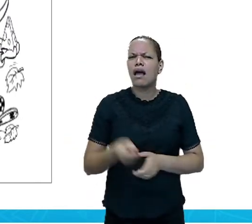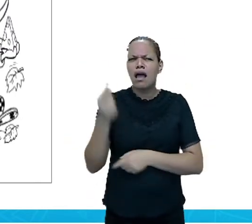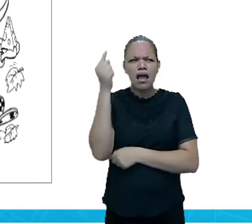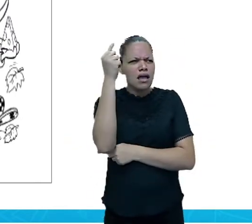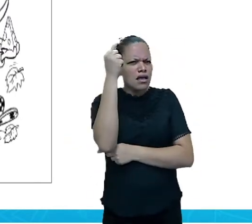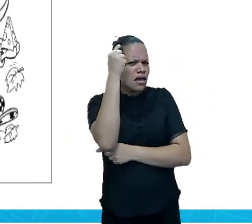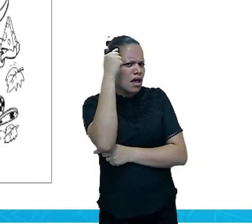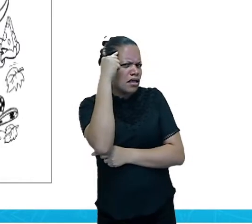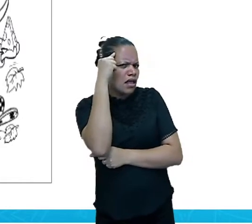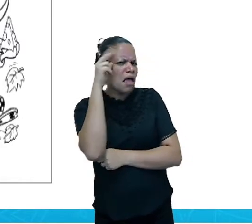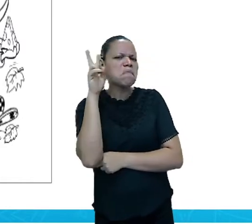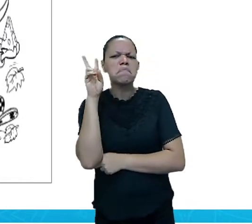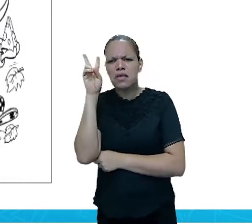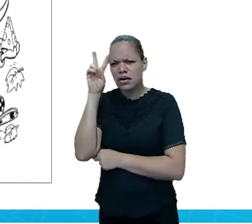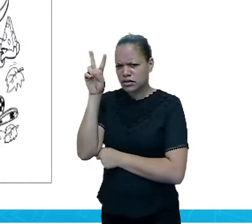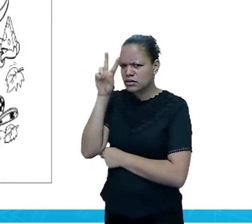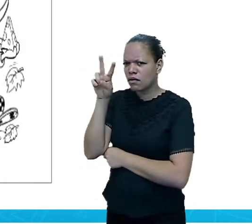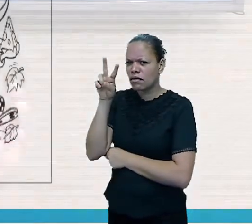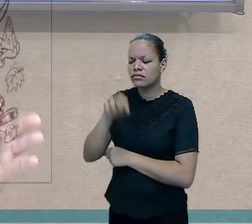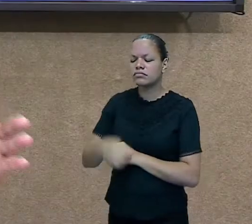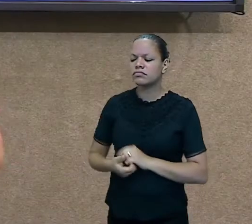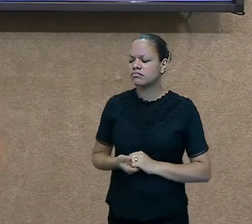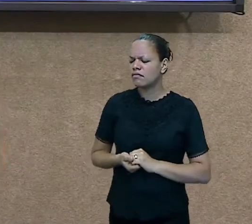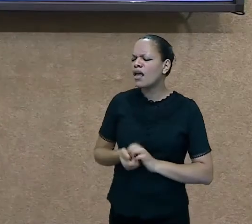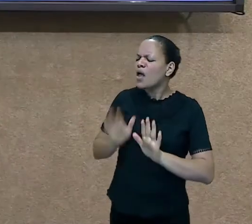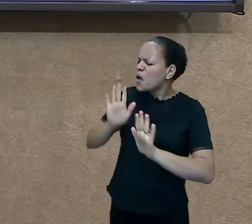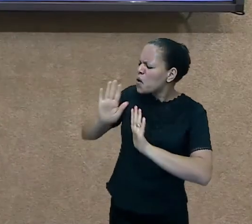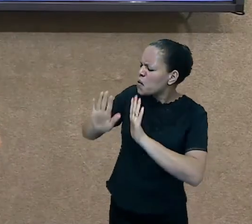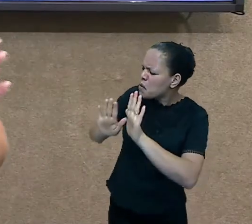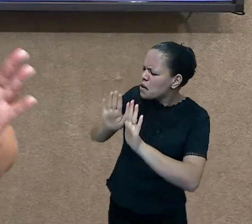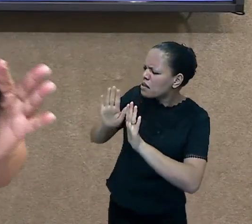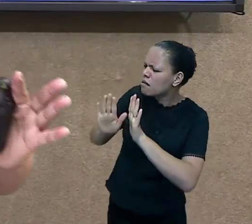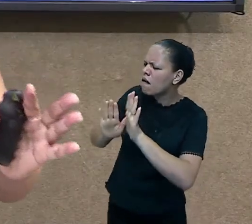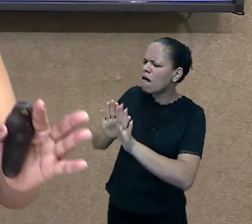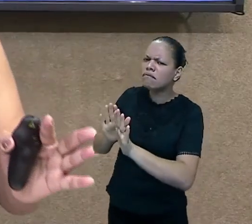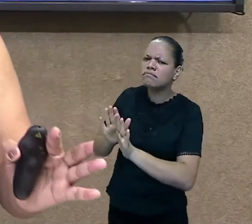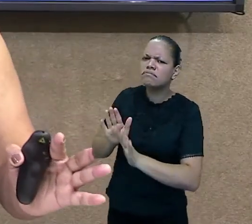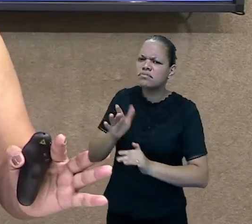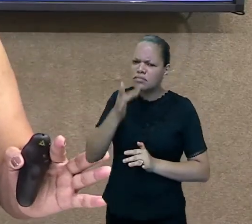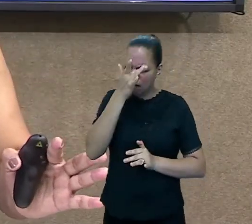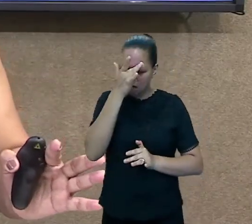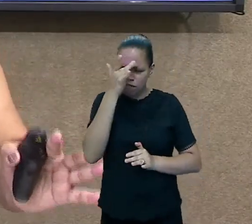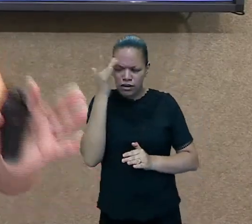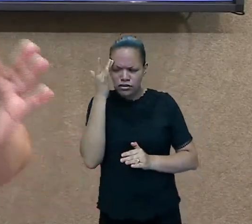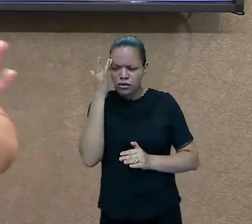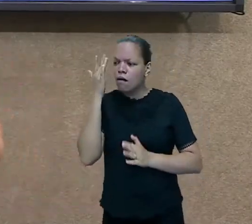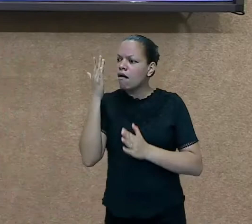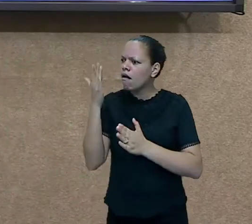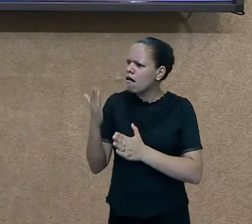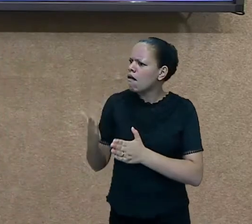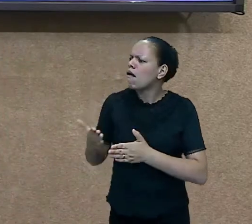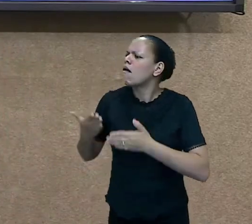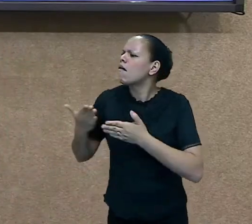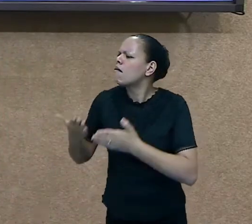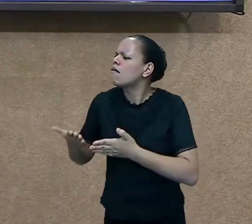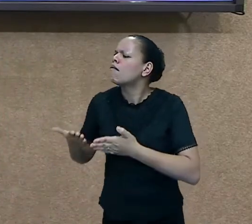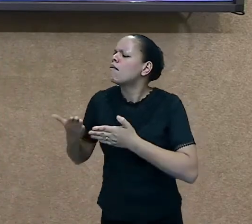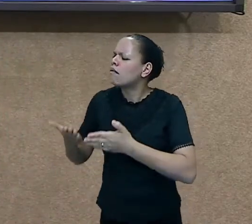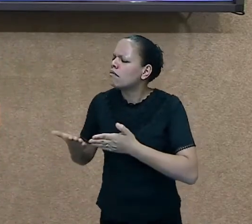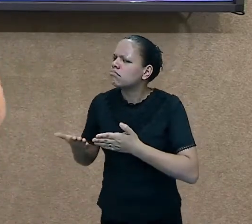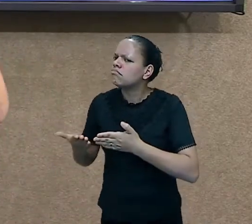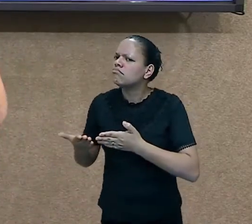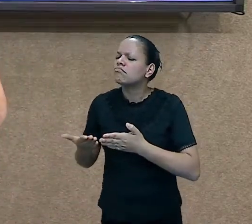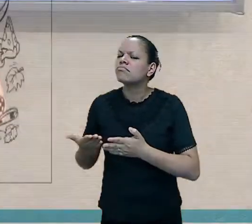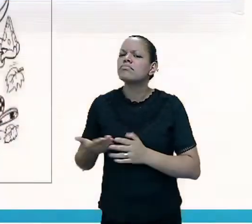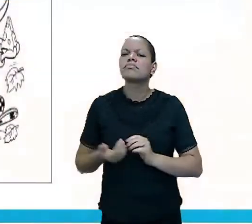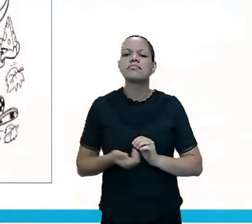Nós vamos fazer agora uma associação. Nós vamos compreender que a função da